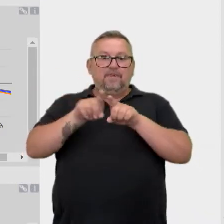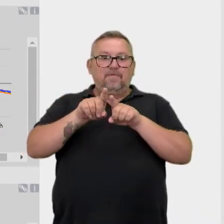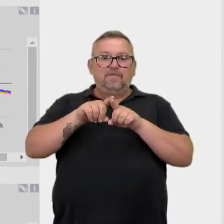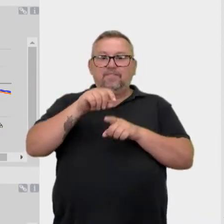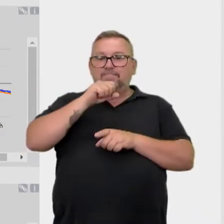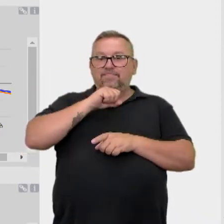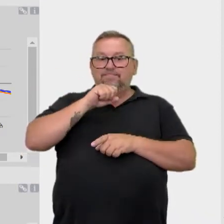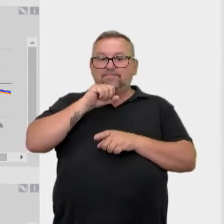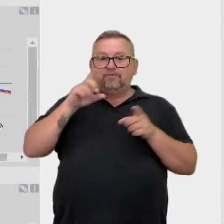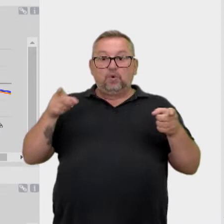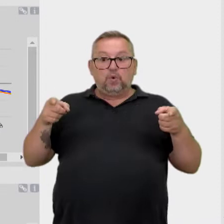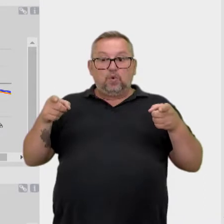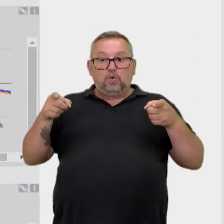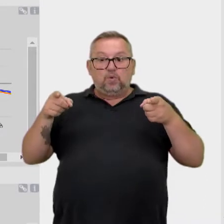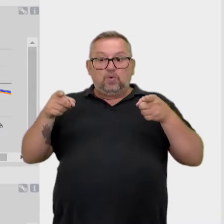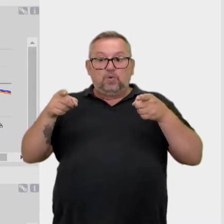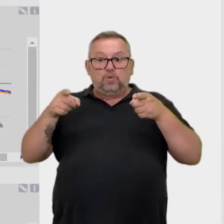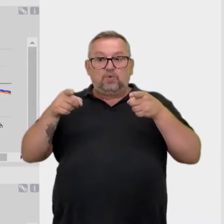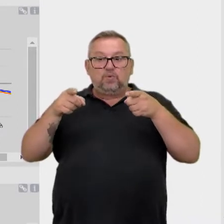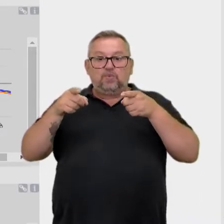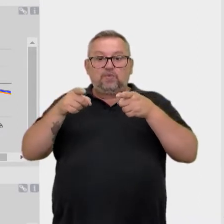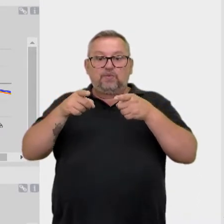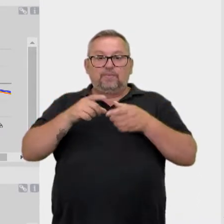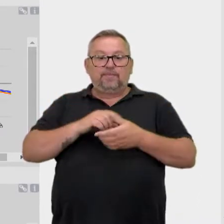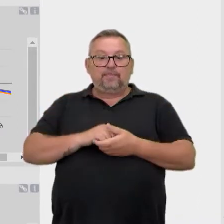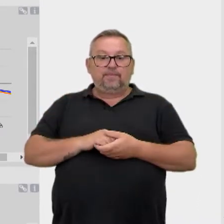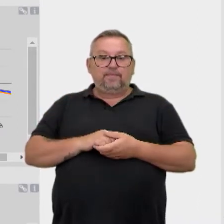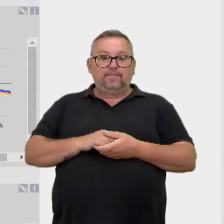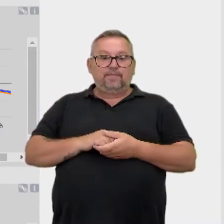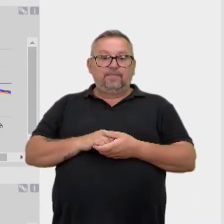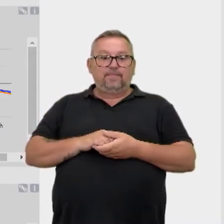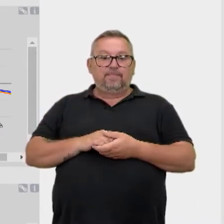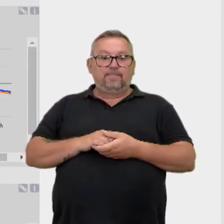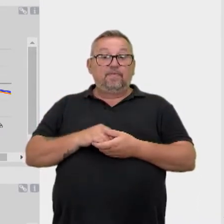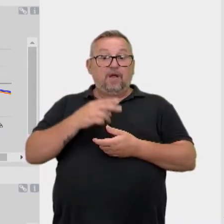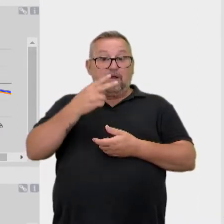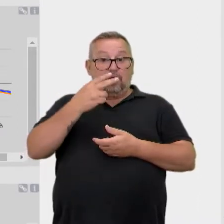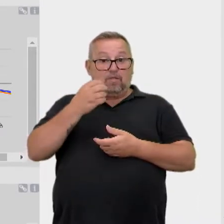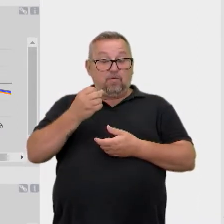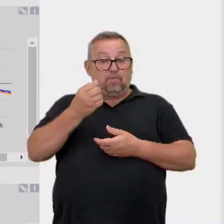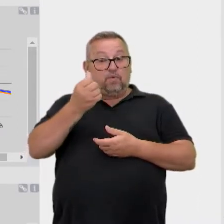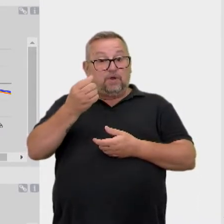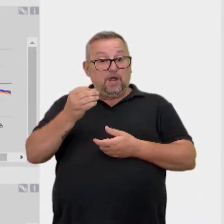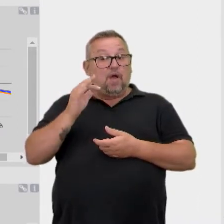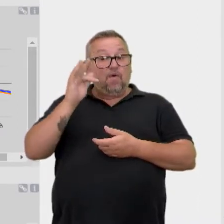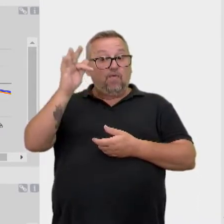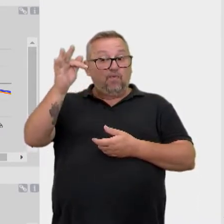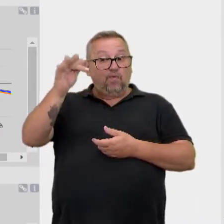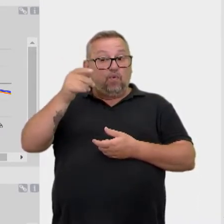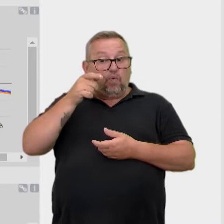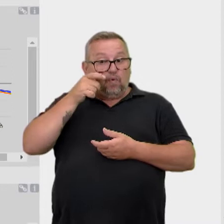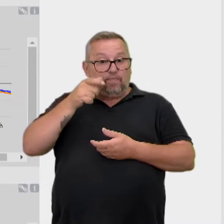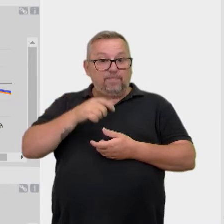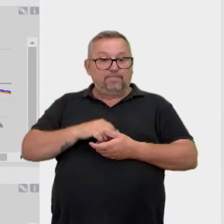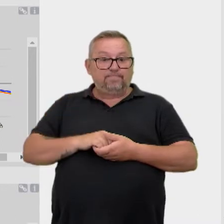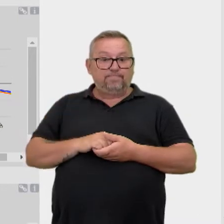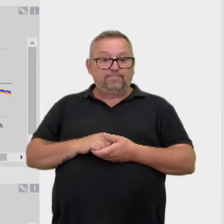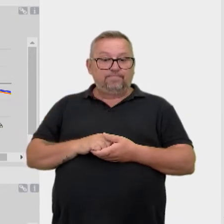idosos é uma projeção baixa. Vamos ver uma estimativa aí para 2060, como é que vai ficar a pirâmide? Então vou aqui colocar,